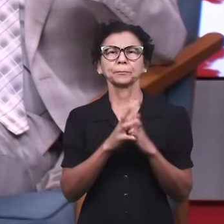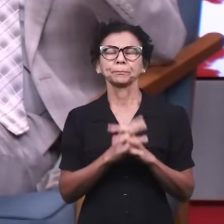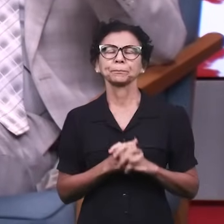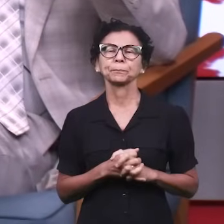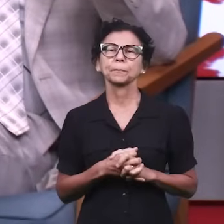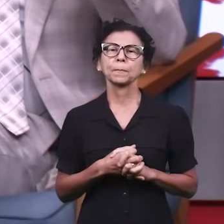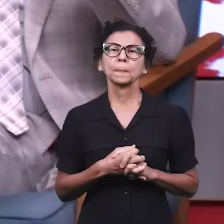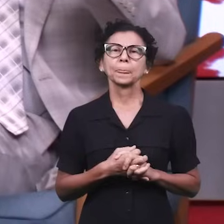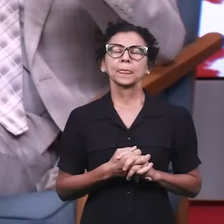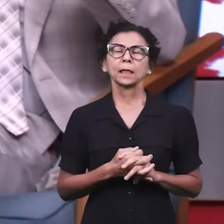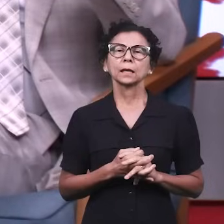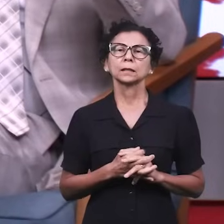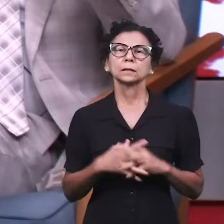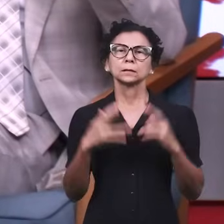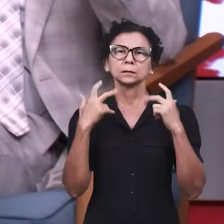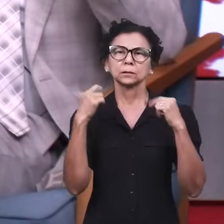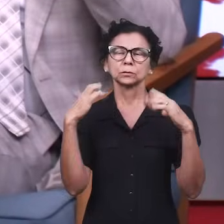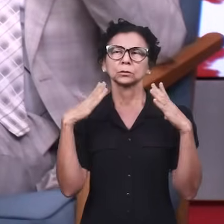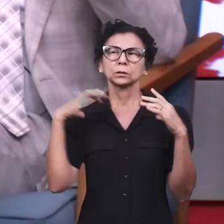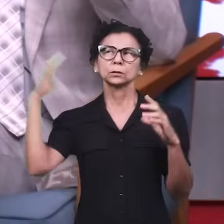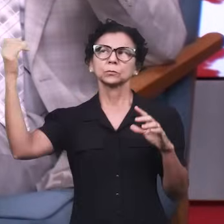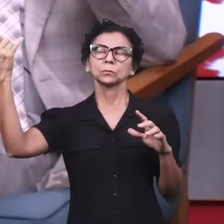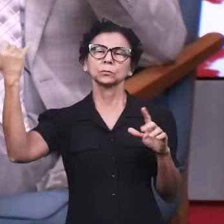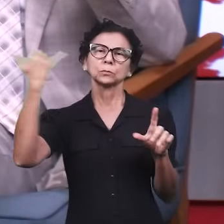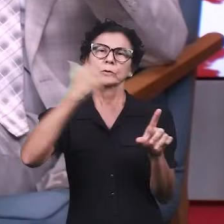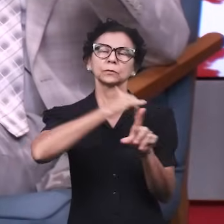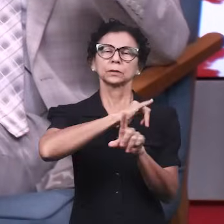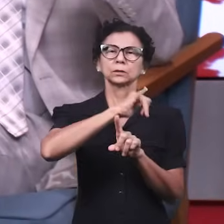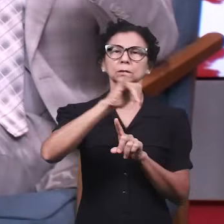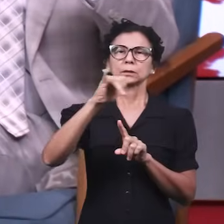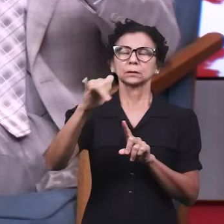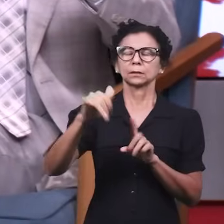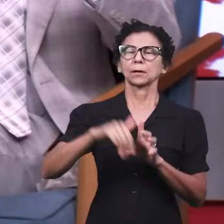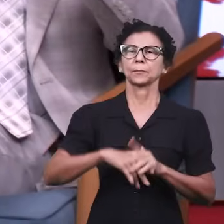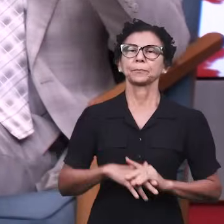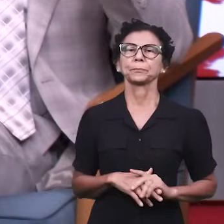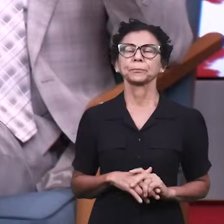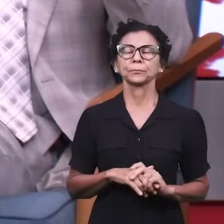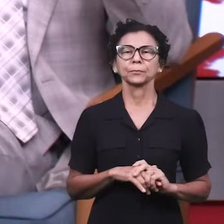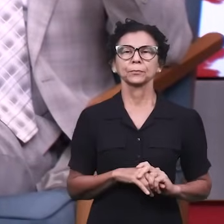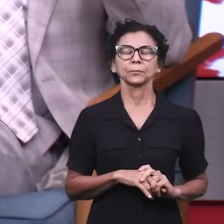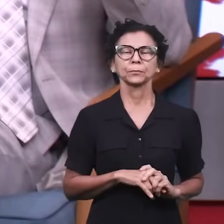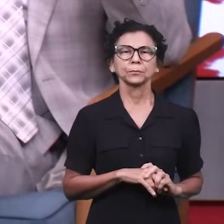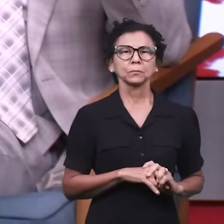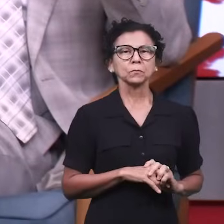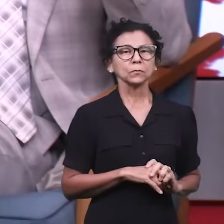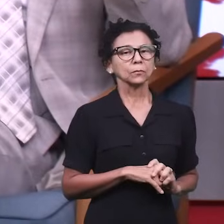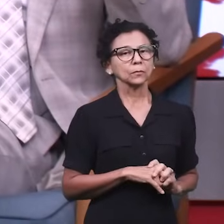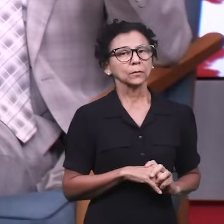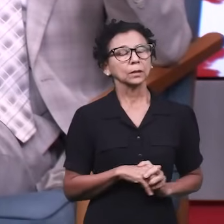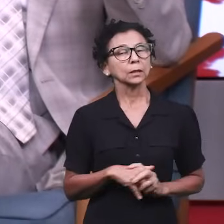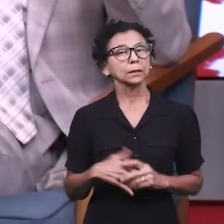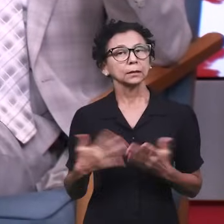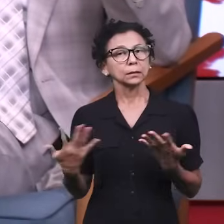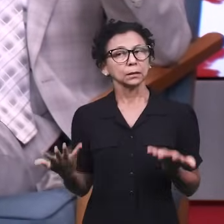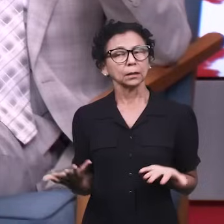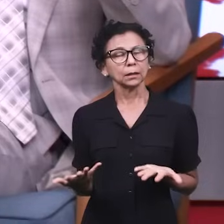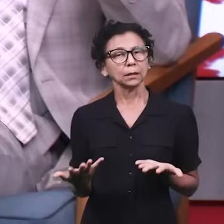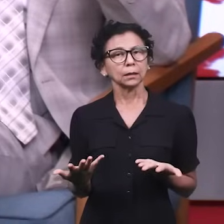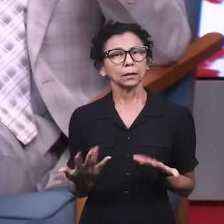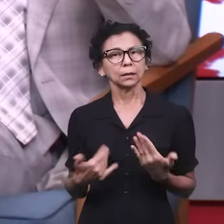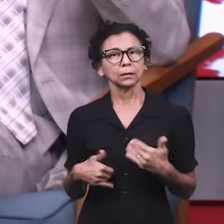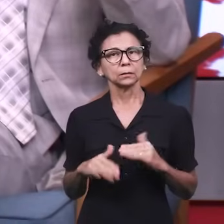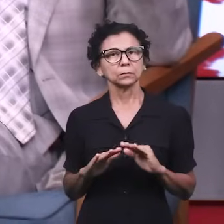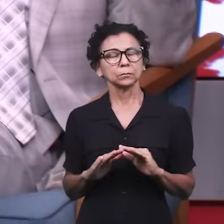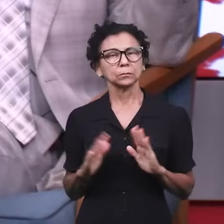de profecia, no texto original aí, é mesmo substantivo, né? A capacidade que a igreja, aí nós estamos falando